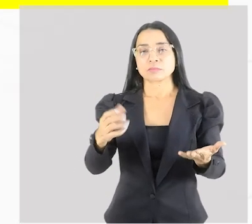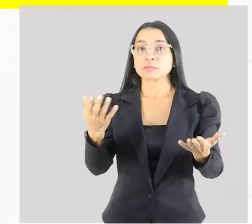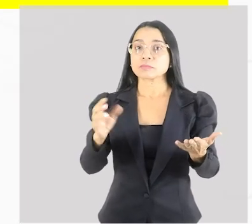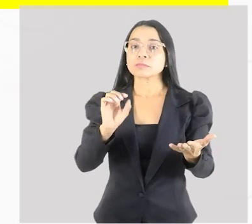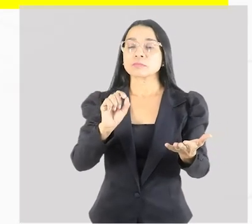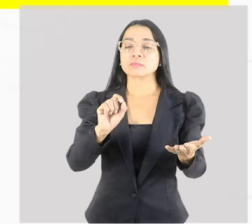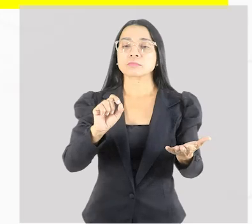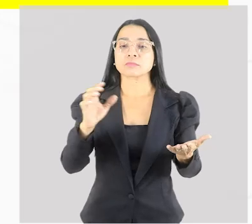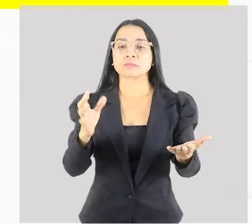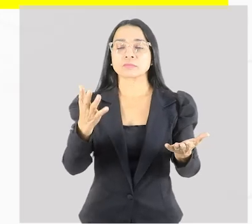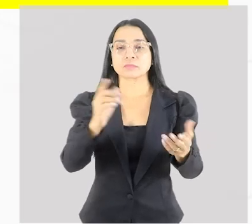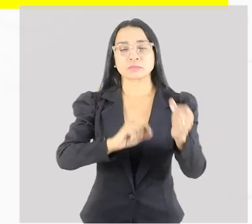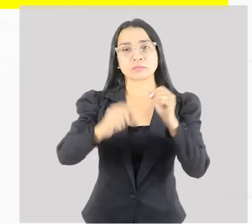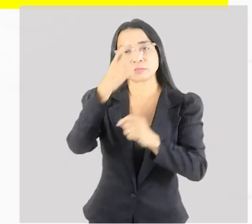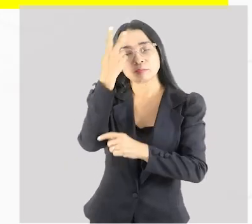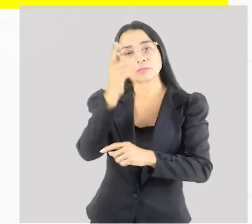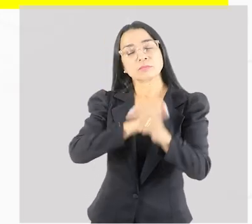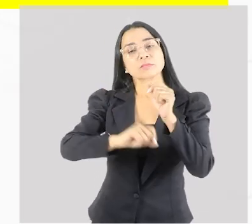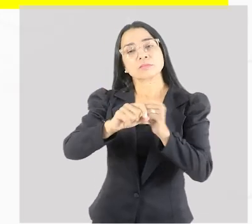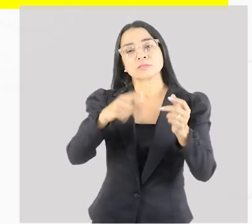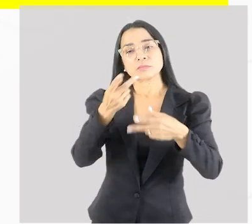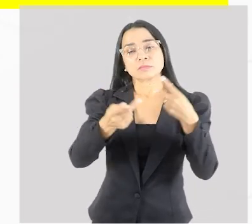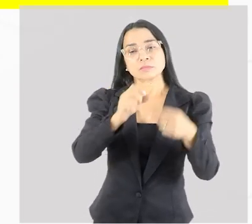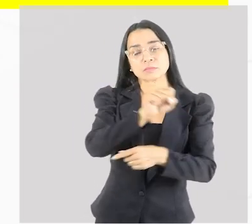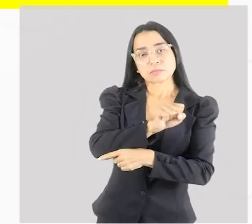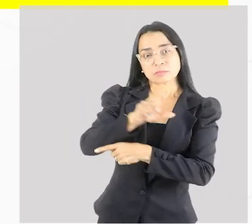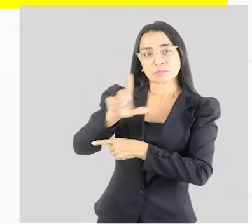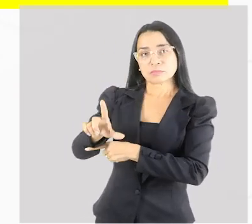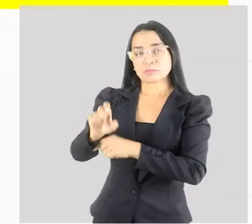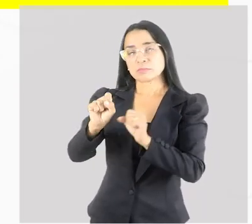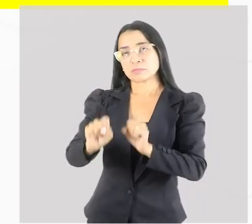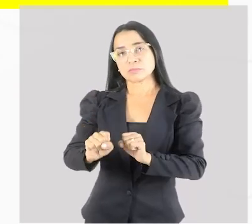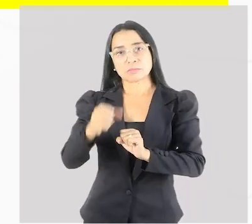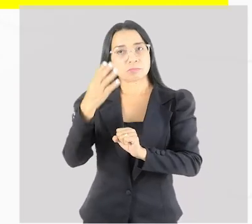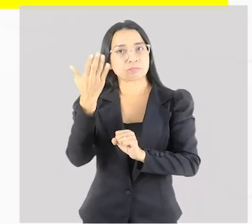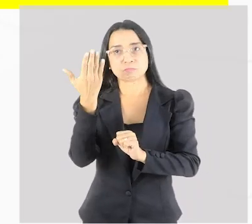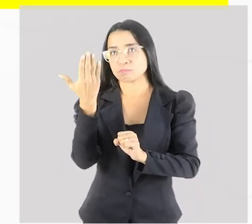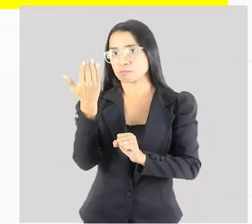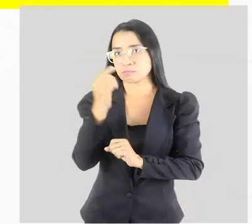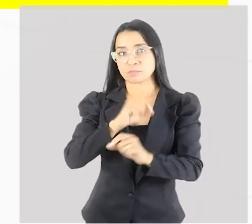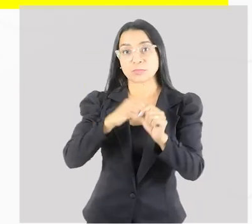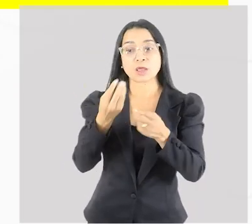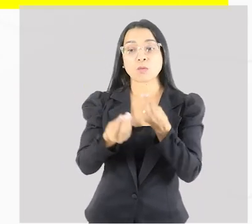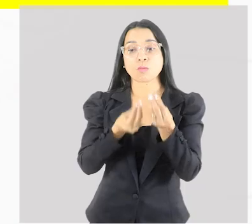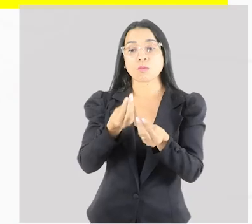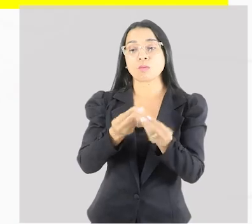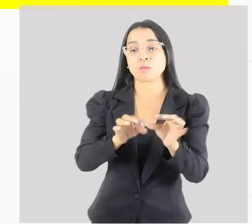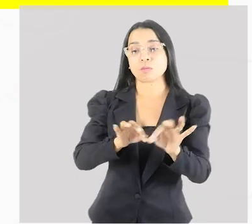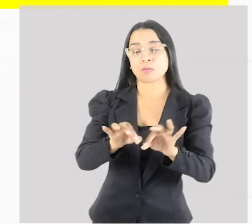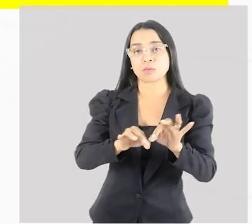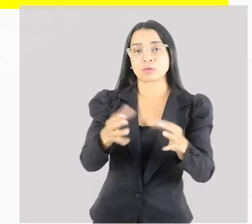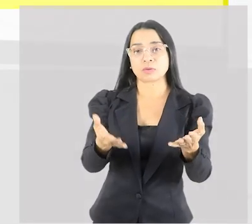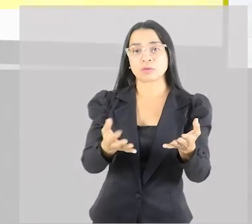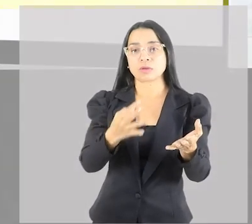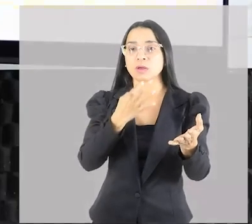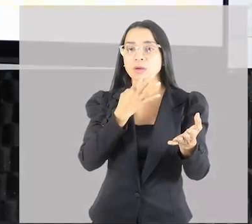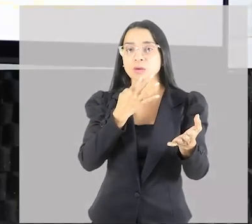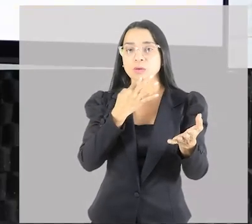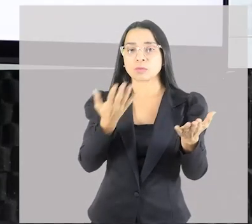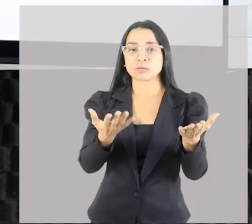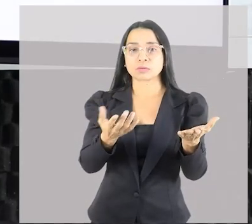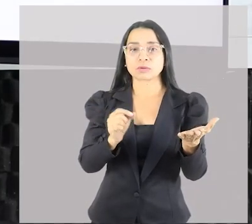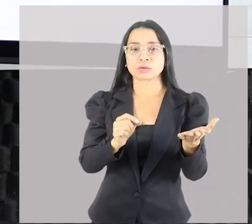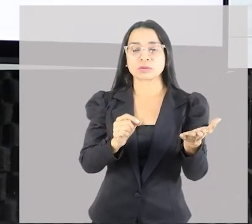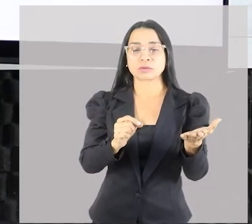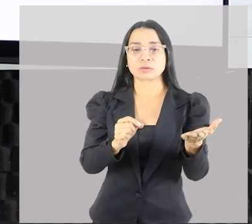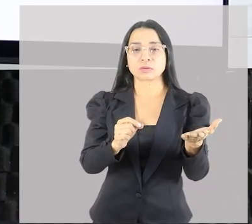Geralmente, quando alguém fala de São Luís, você pode até não saber exatamente como funciona, mas você conhece o Bumba Meu Boi. Eu vou voltar nesse slide